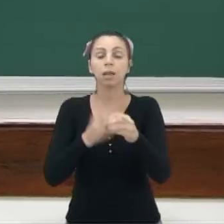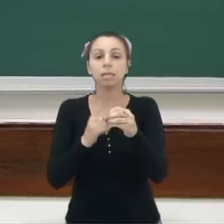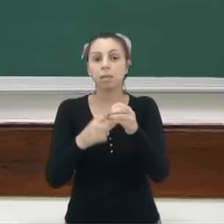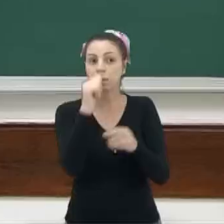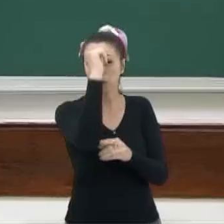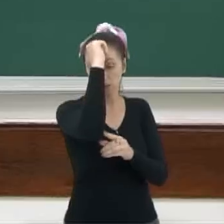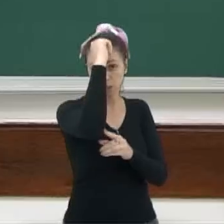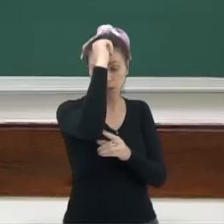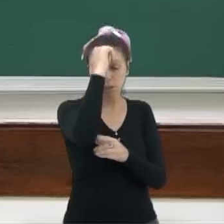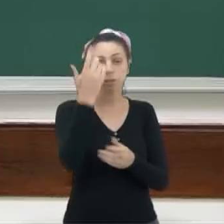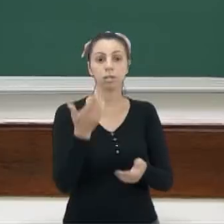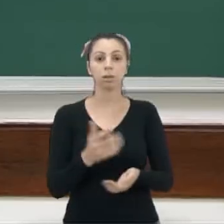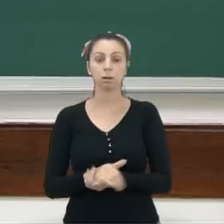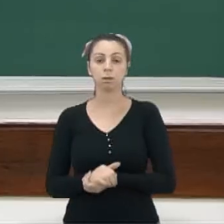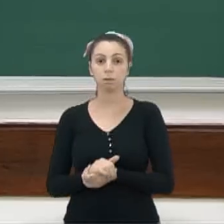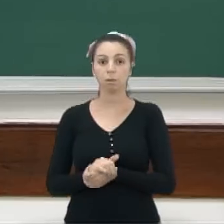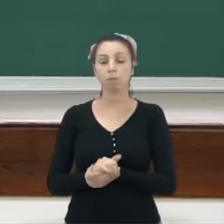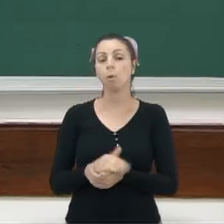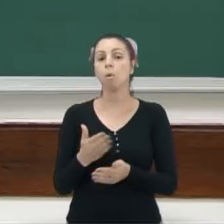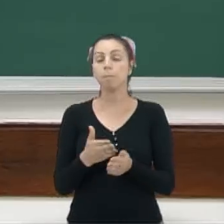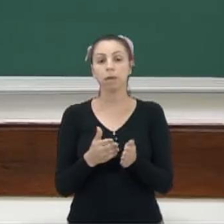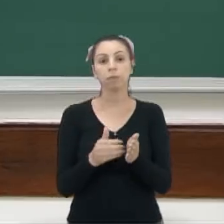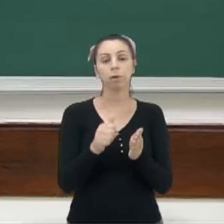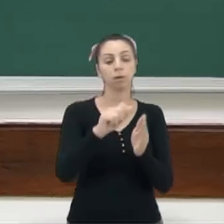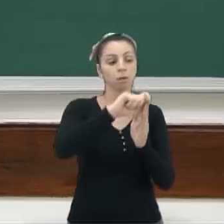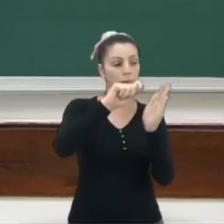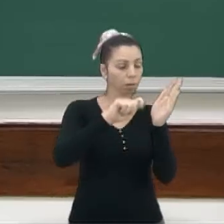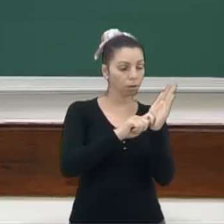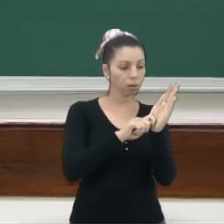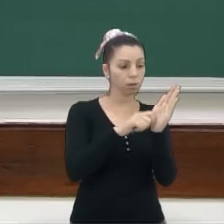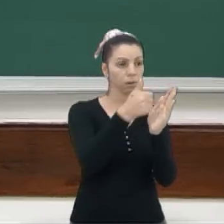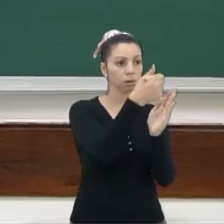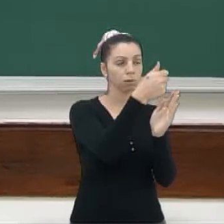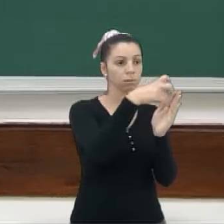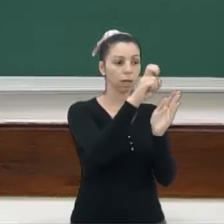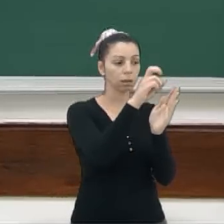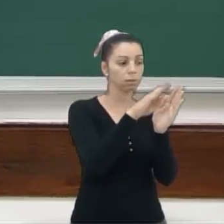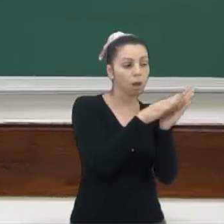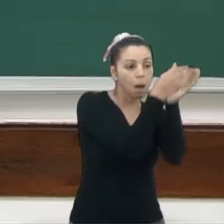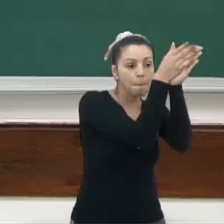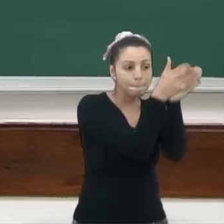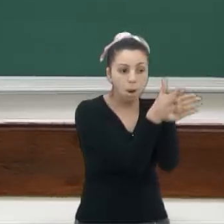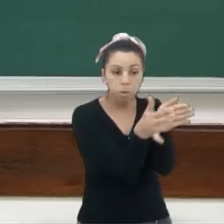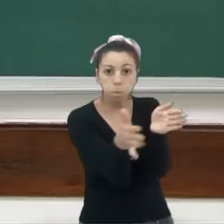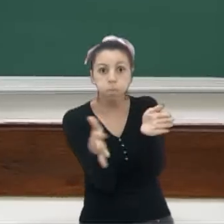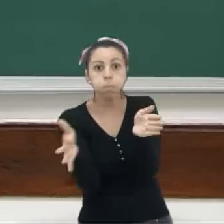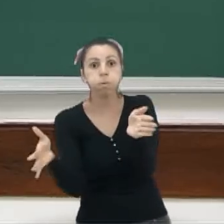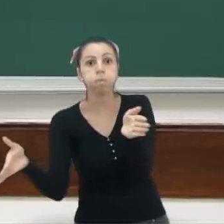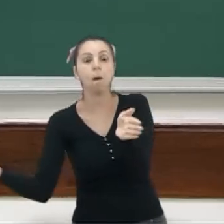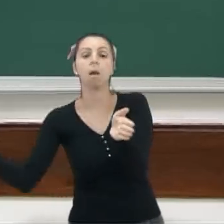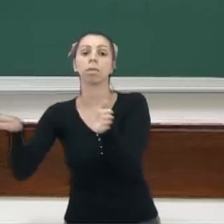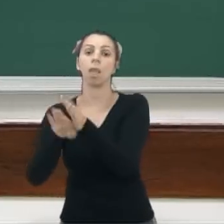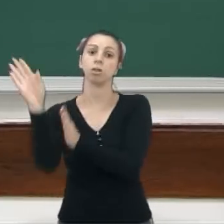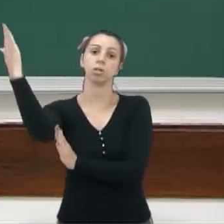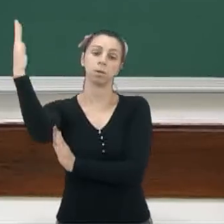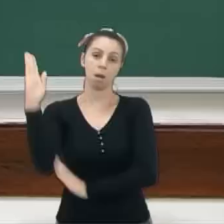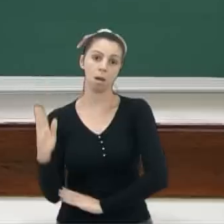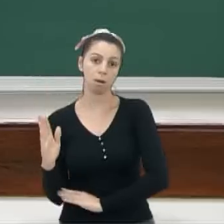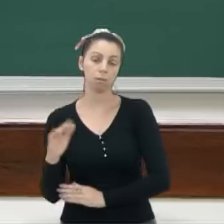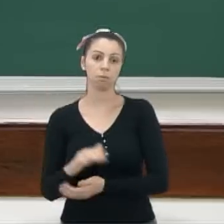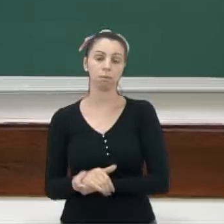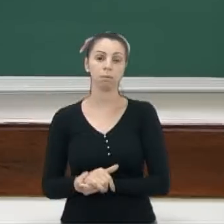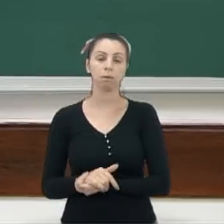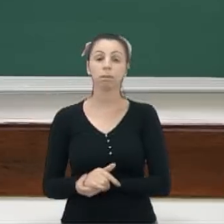ao longo do século XV, até eles chegarem ao Brasil. Então a gente percebe que cada vez mais